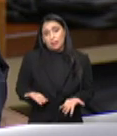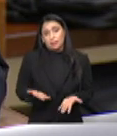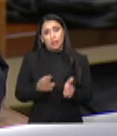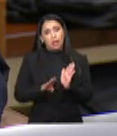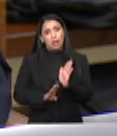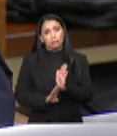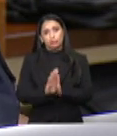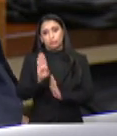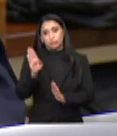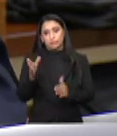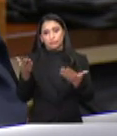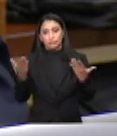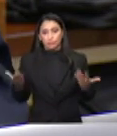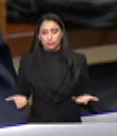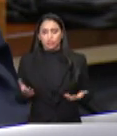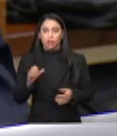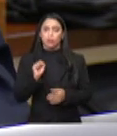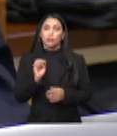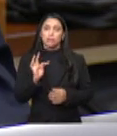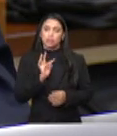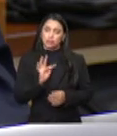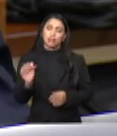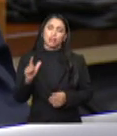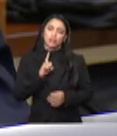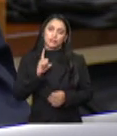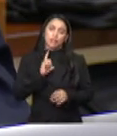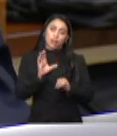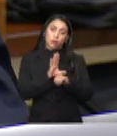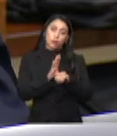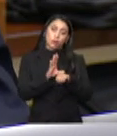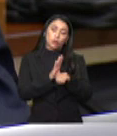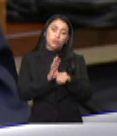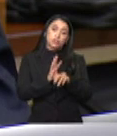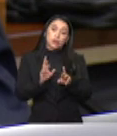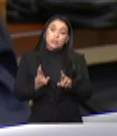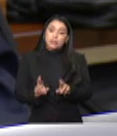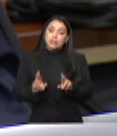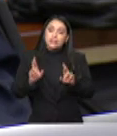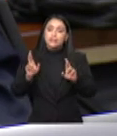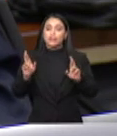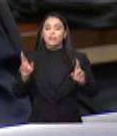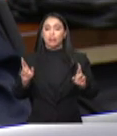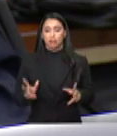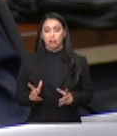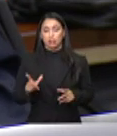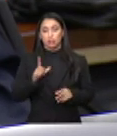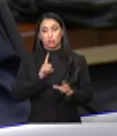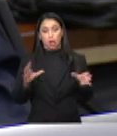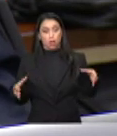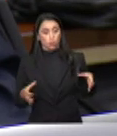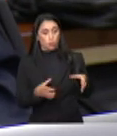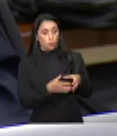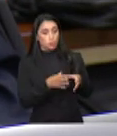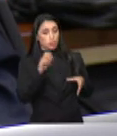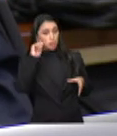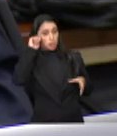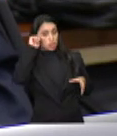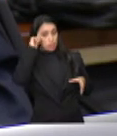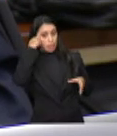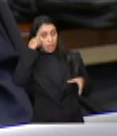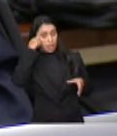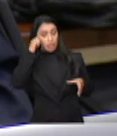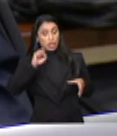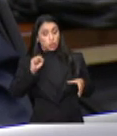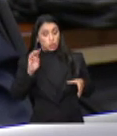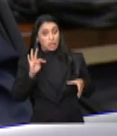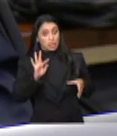Portanto, o Supremo, a Constituição trata diferenciadamente a questão da comunidade negra e o